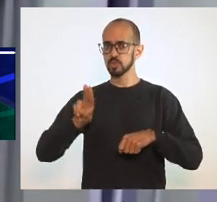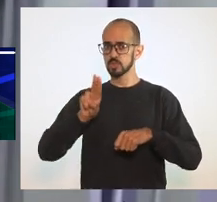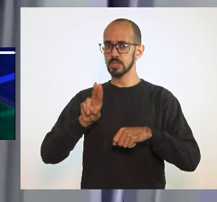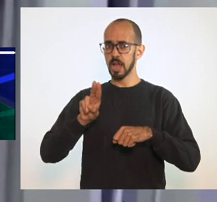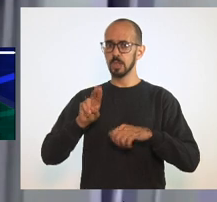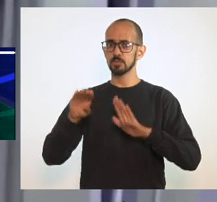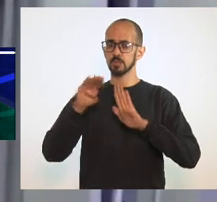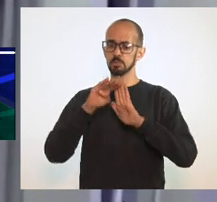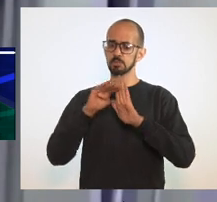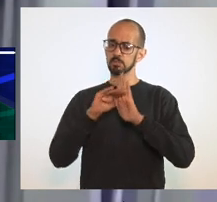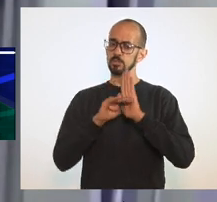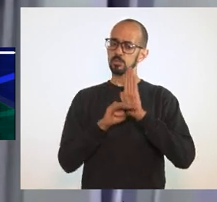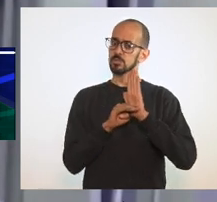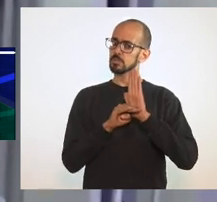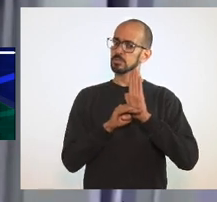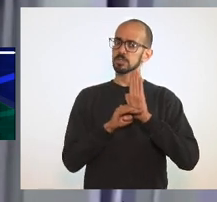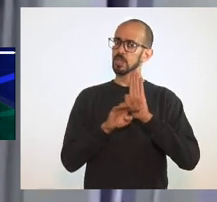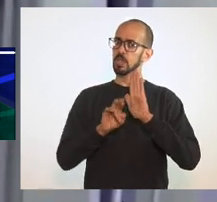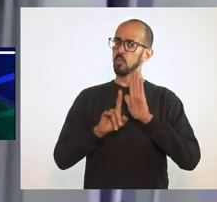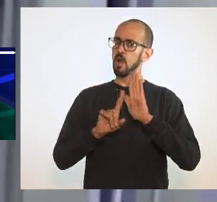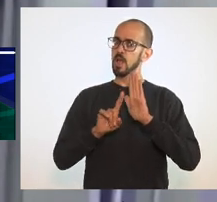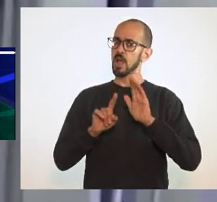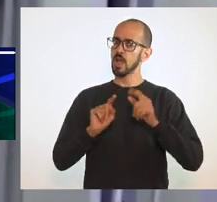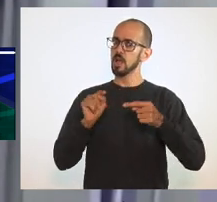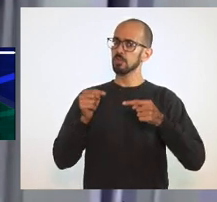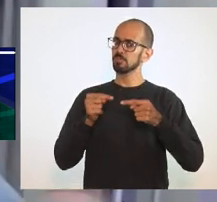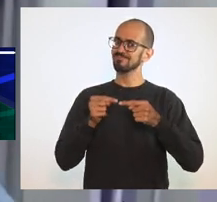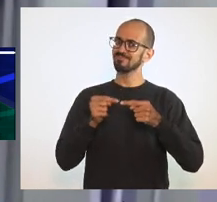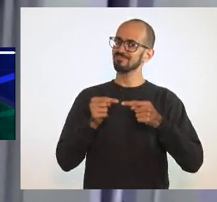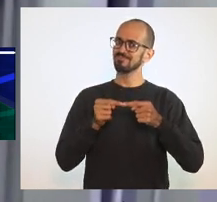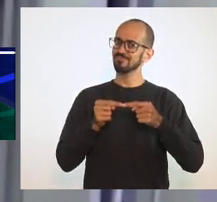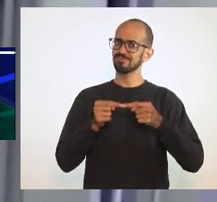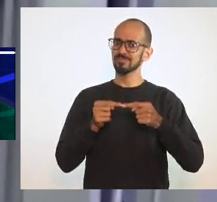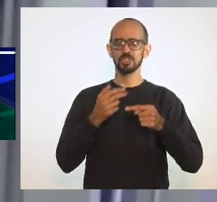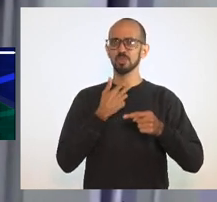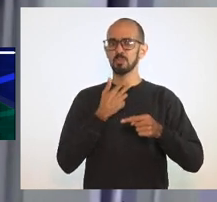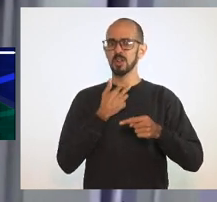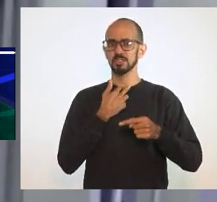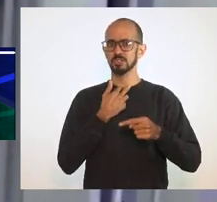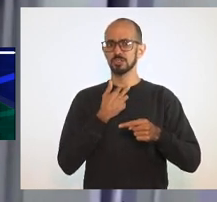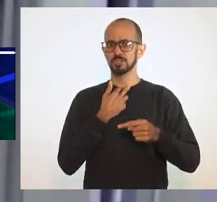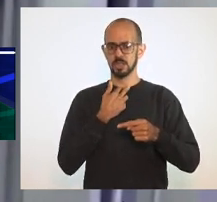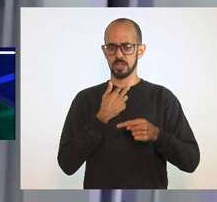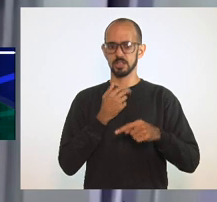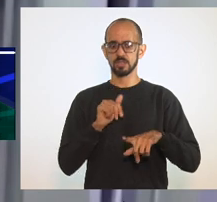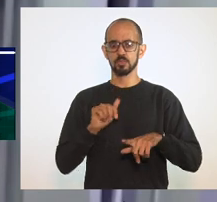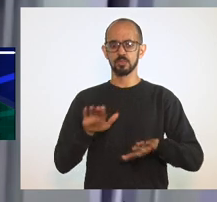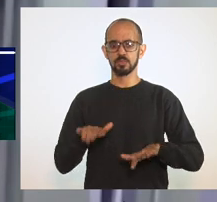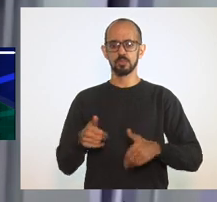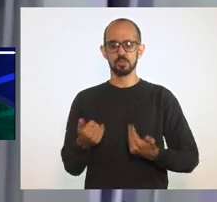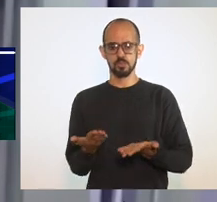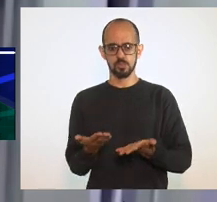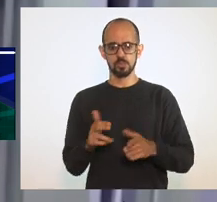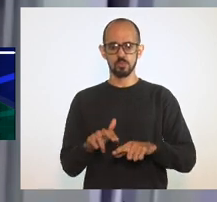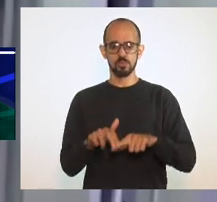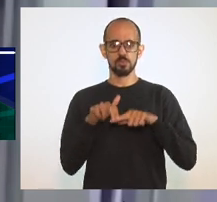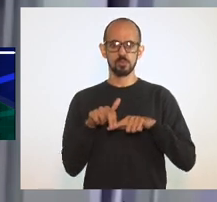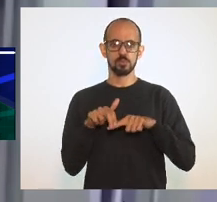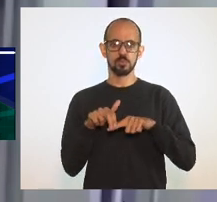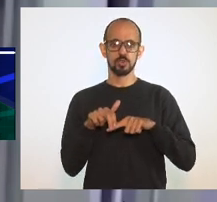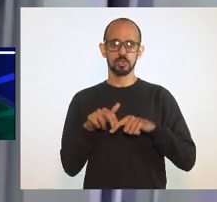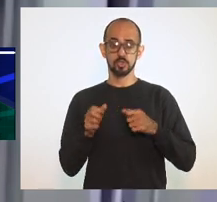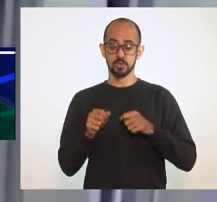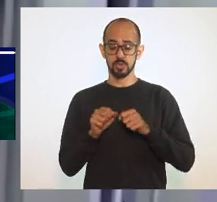iniciativas que não tenham tão diretamente a ver com o combate às desigualdades. Por isso, fazer uma